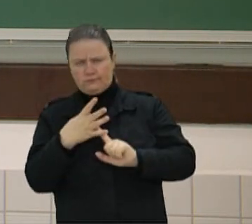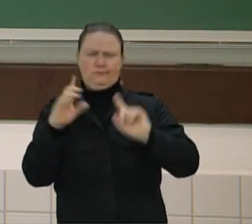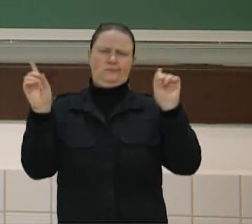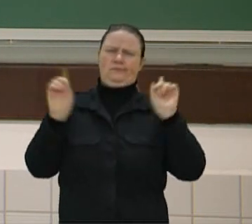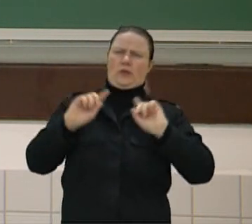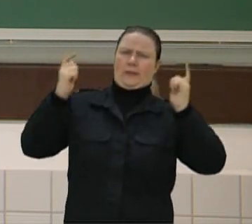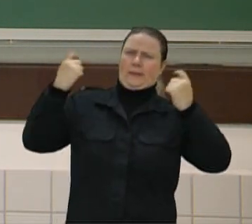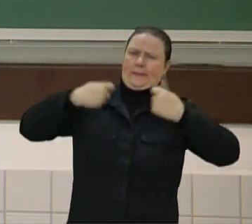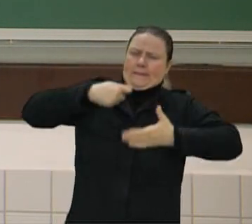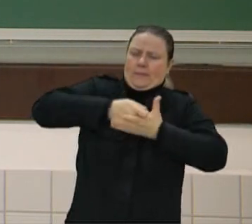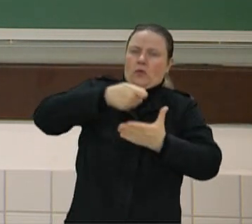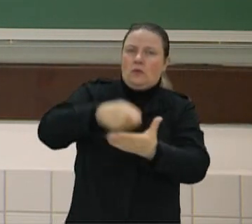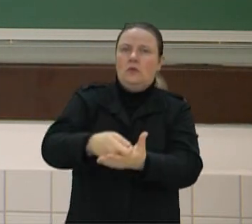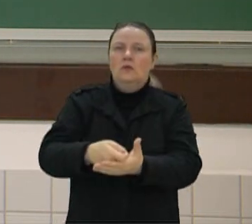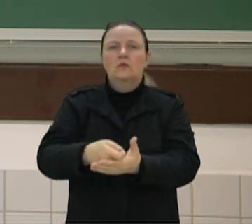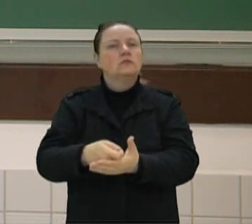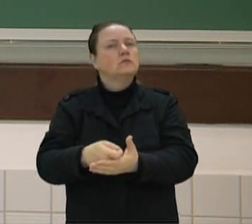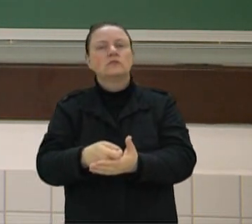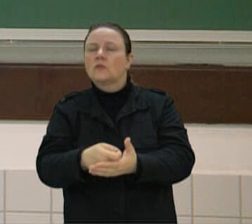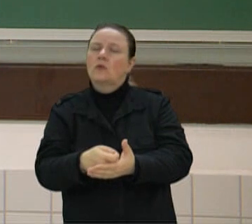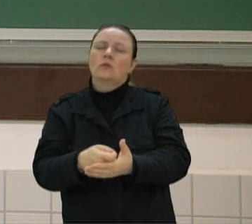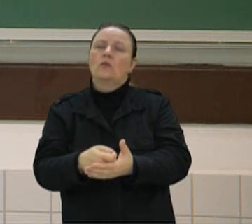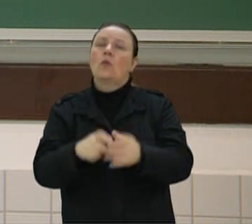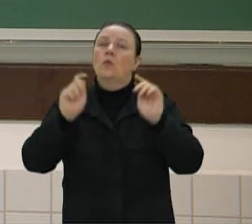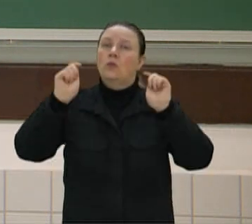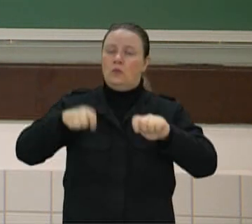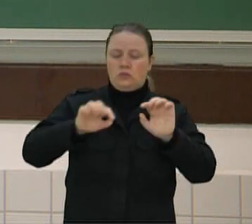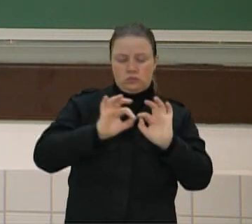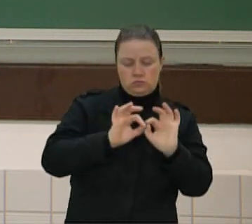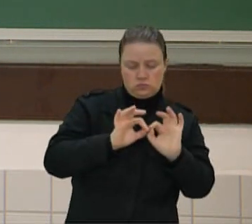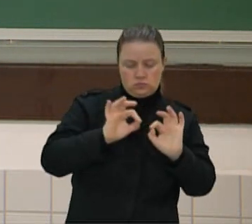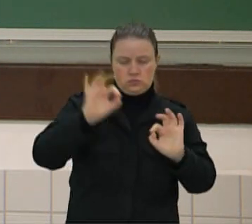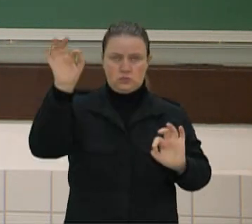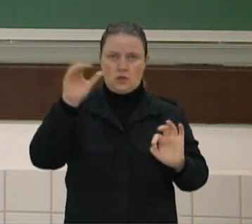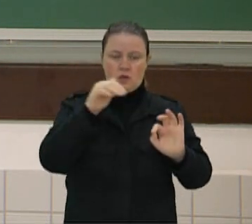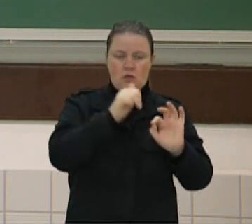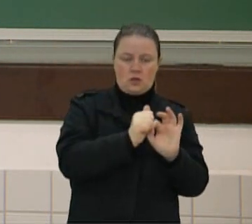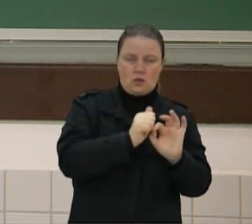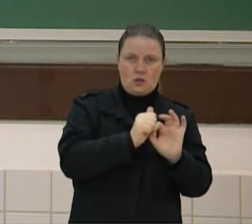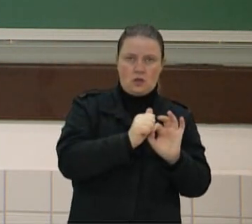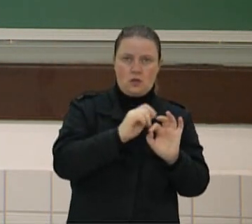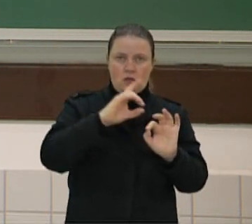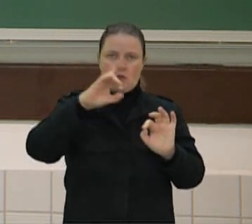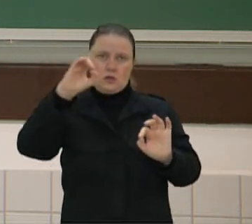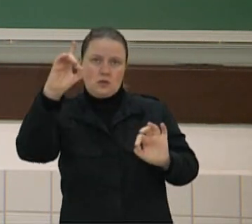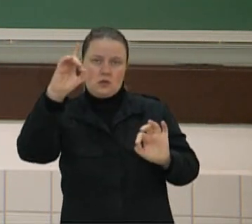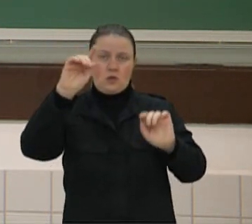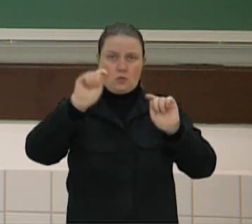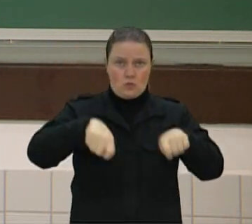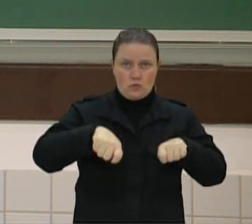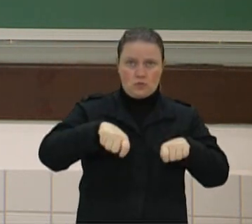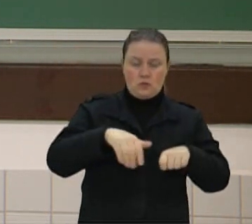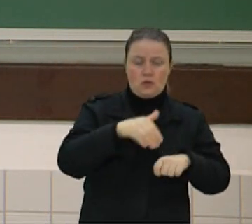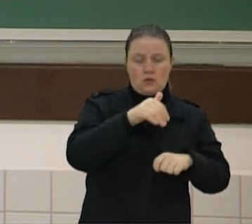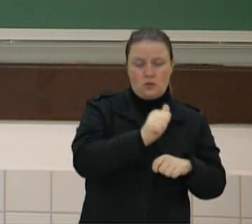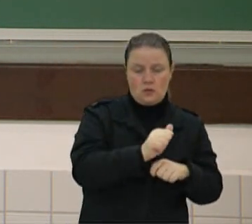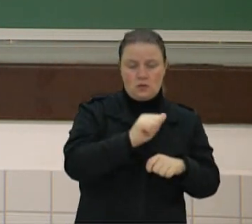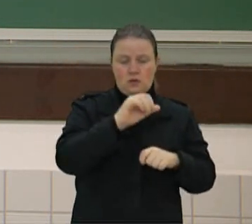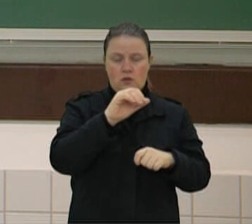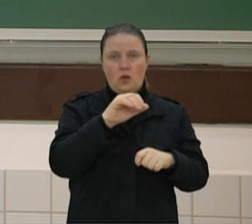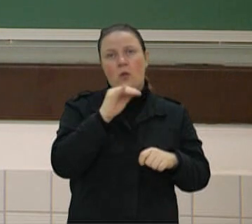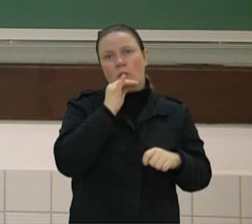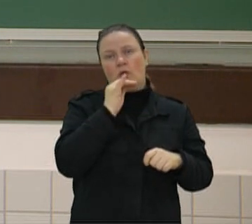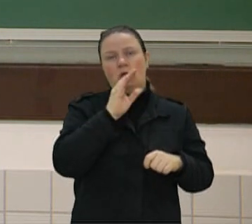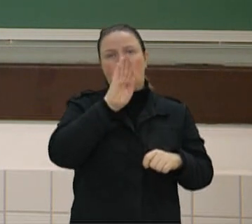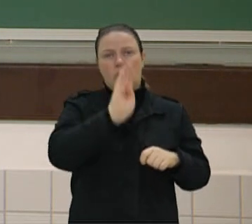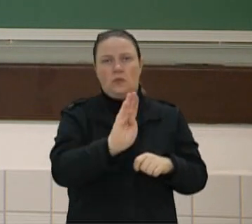necessidade deles serem em ordem? Também não. Você pode fazer a reta com o ponto A e o ponto D, você pode fazer a reta com o ponto B e o ponto A,